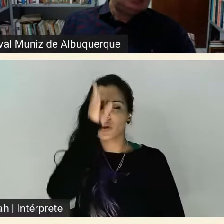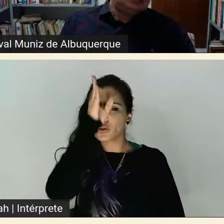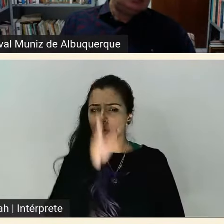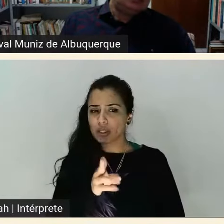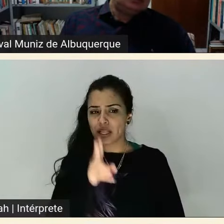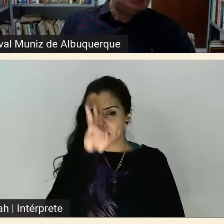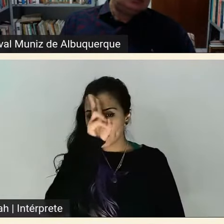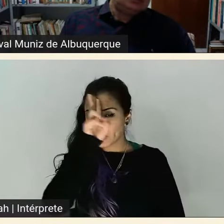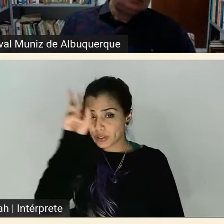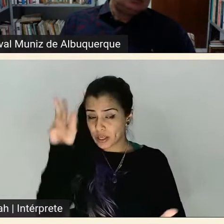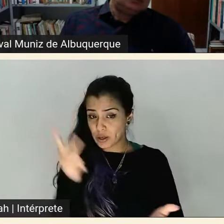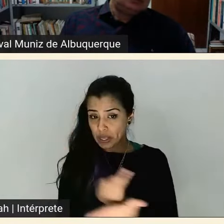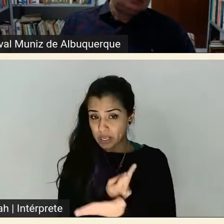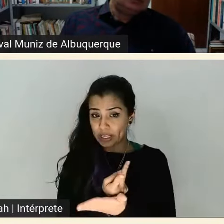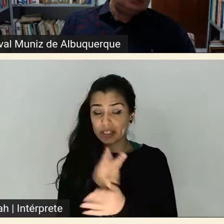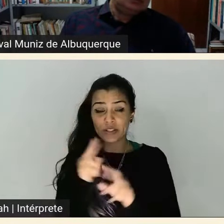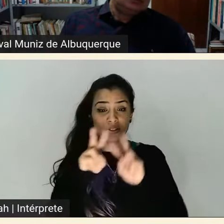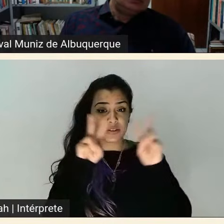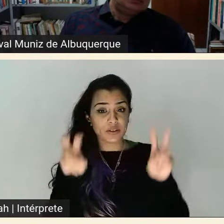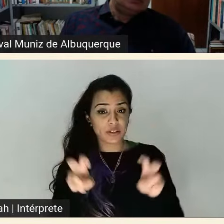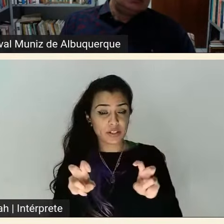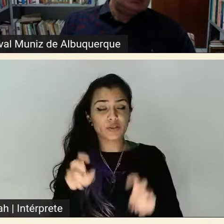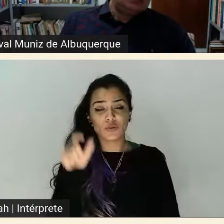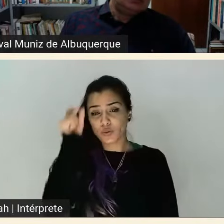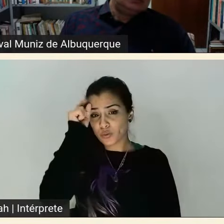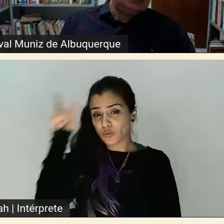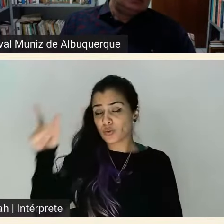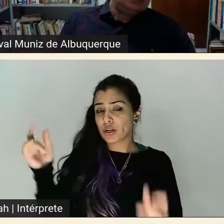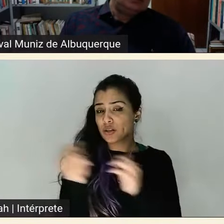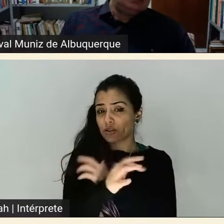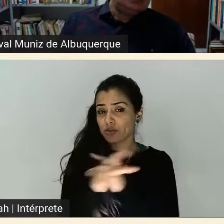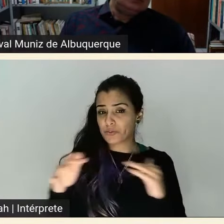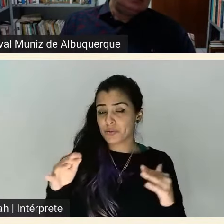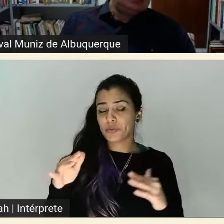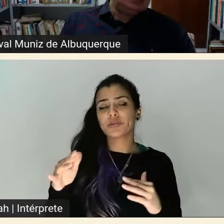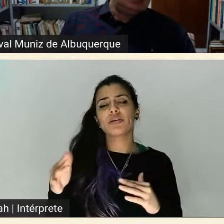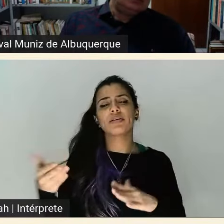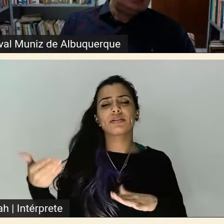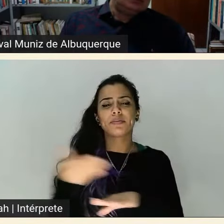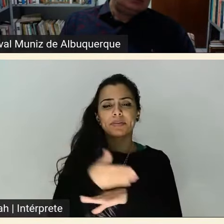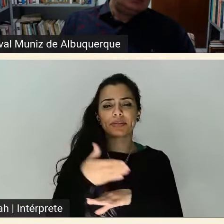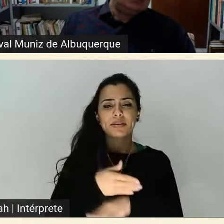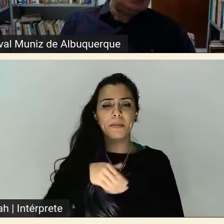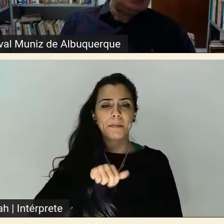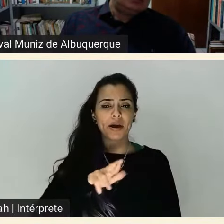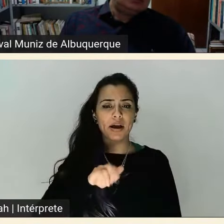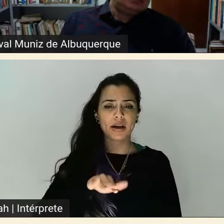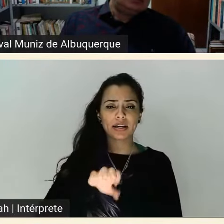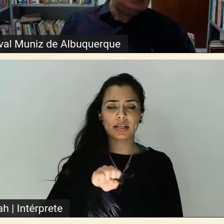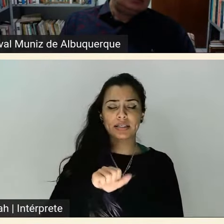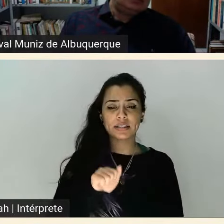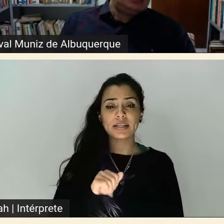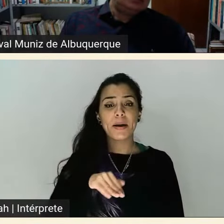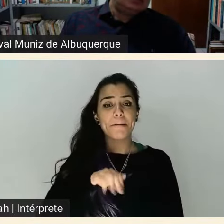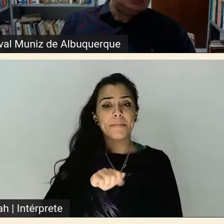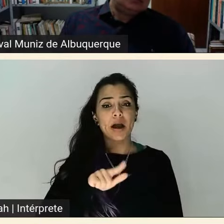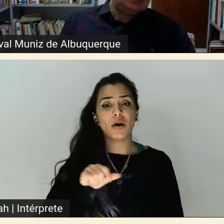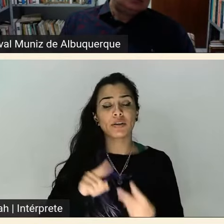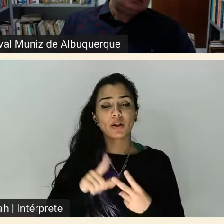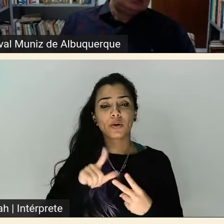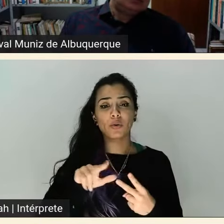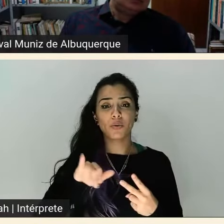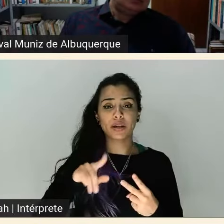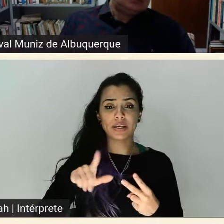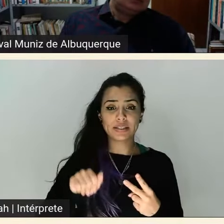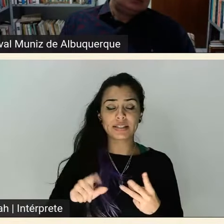evento, com o título Culturas Urbanas e Participações de Marise Malta, Luiz Antônio Simas e Saloma